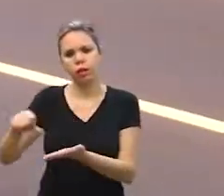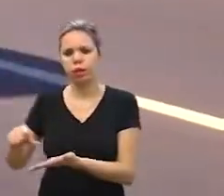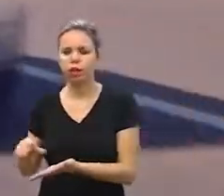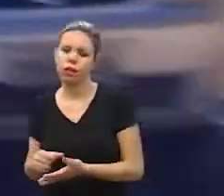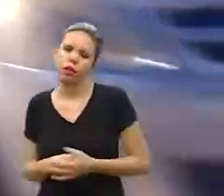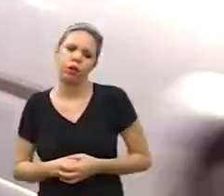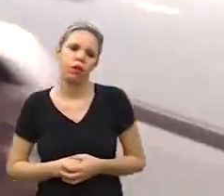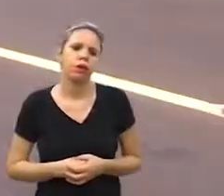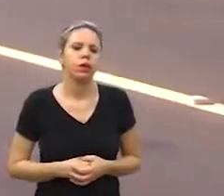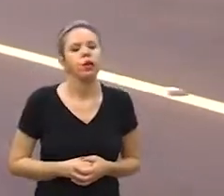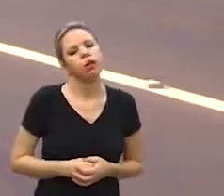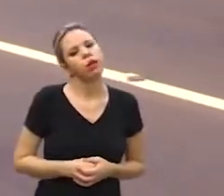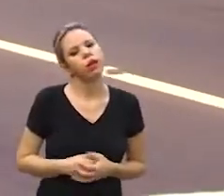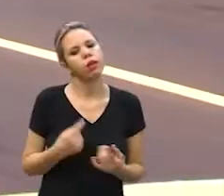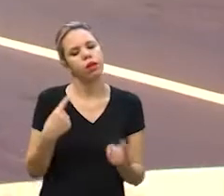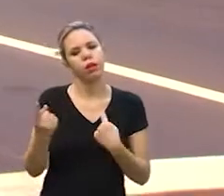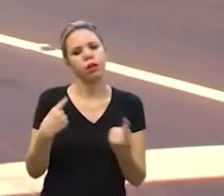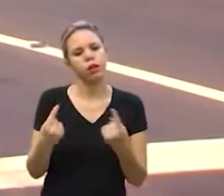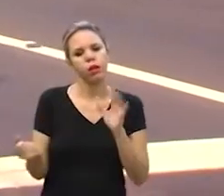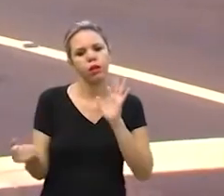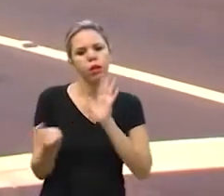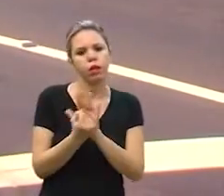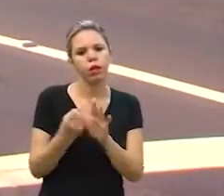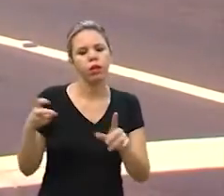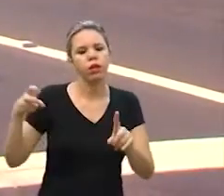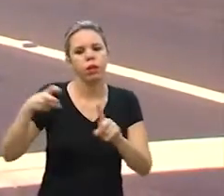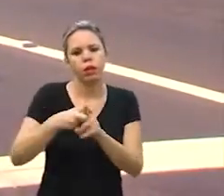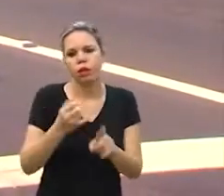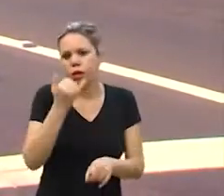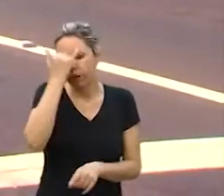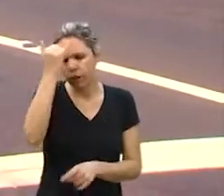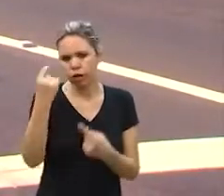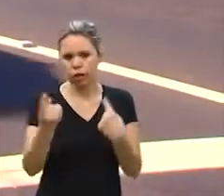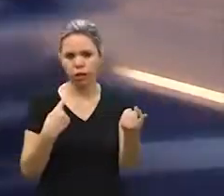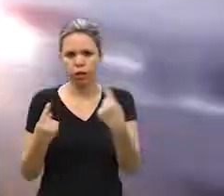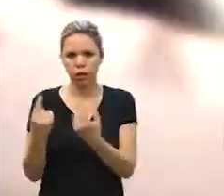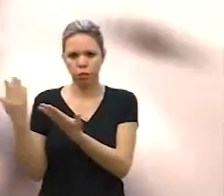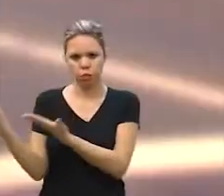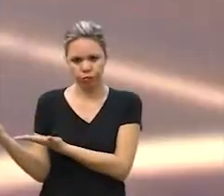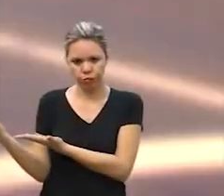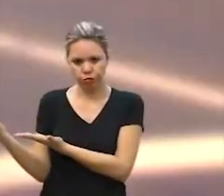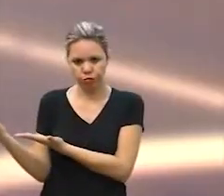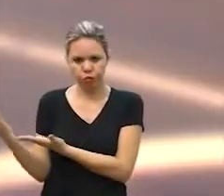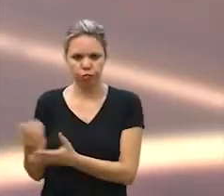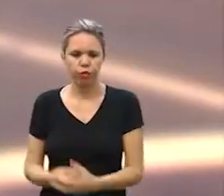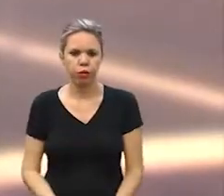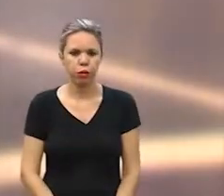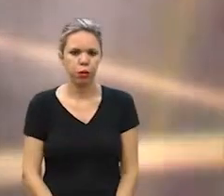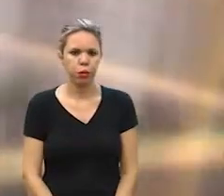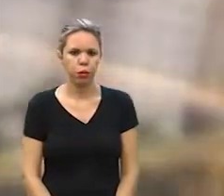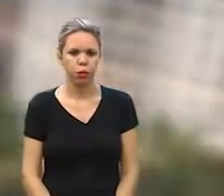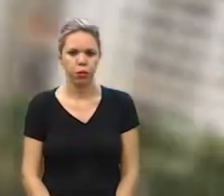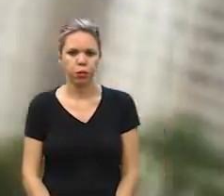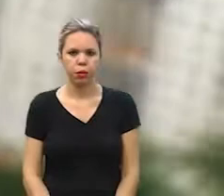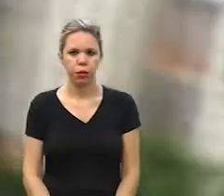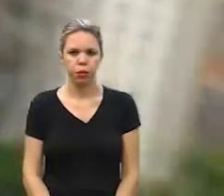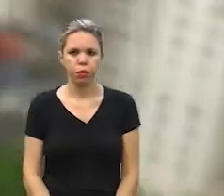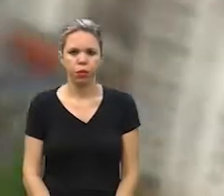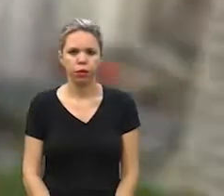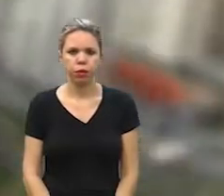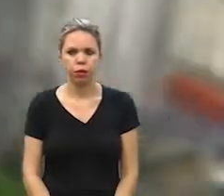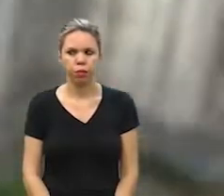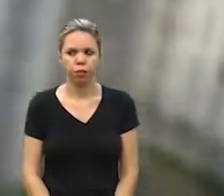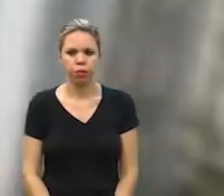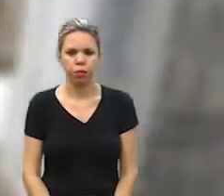pontos específicos. As vias que mais registraram acidentes fatais foram a Avenida John Boy Dunlop, a Avenida Presidente Juscelino e